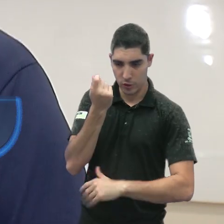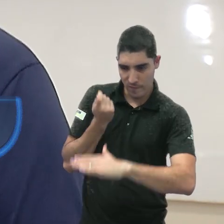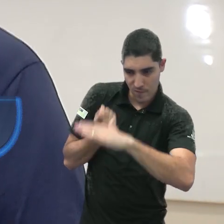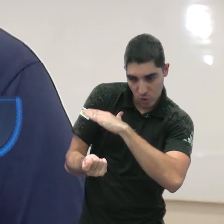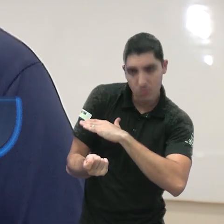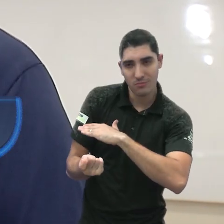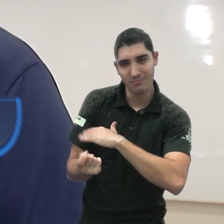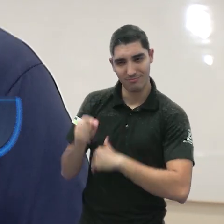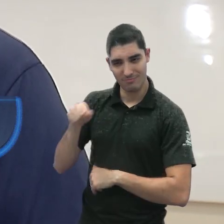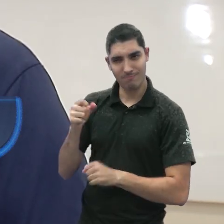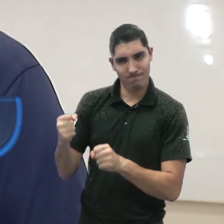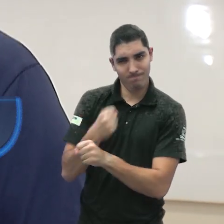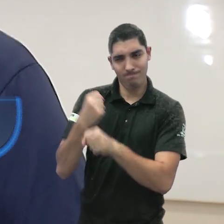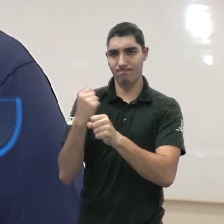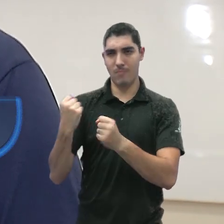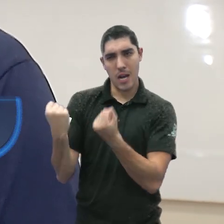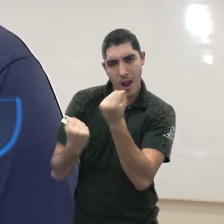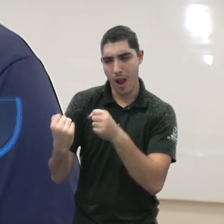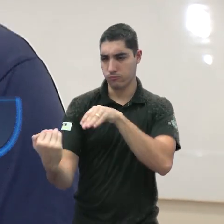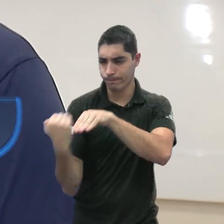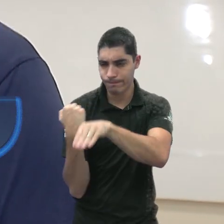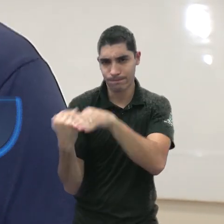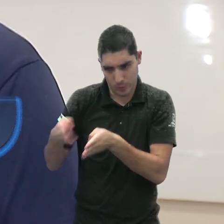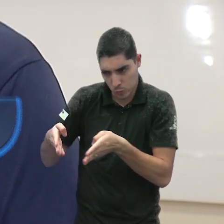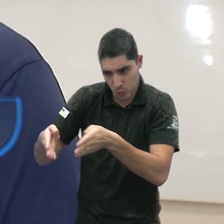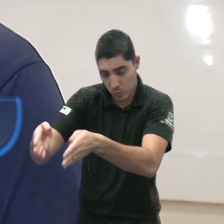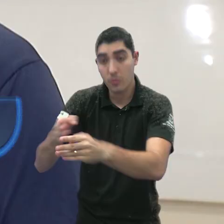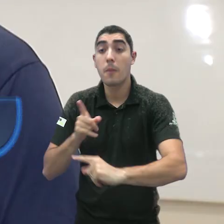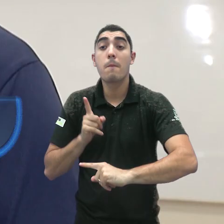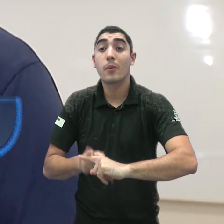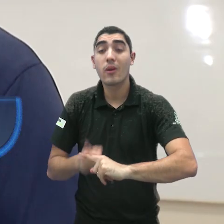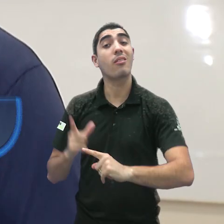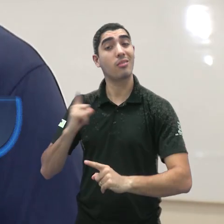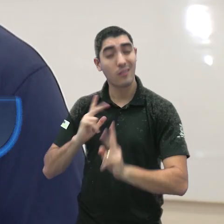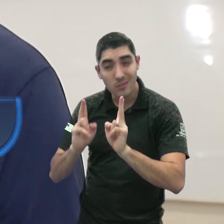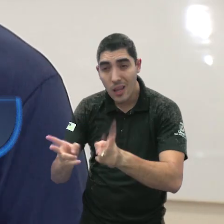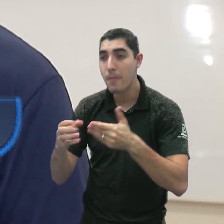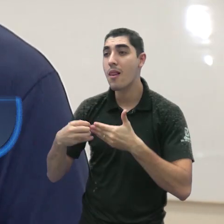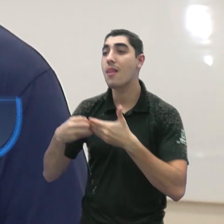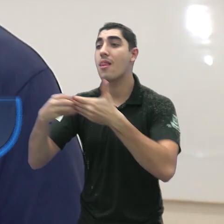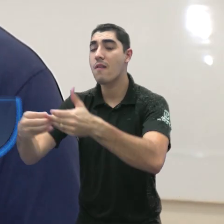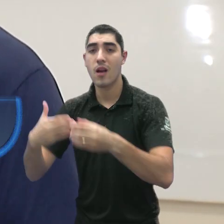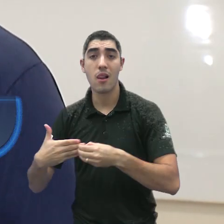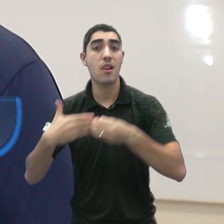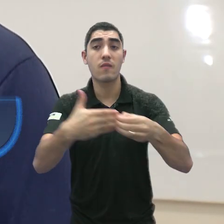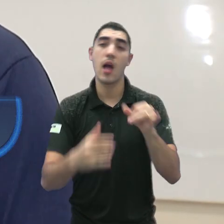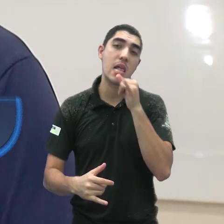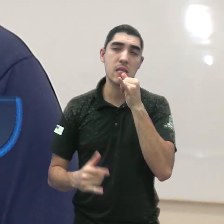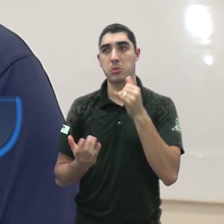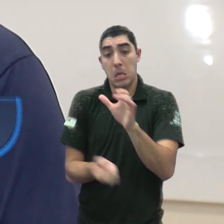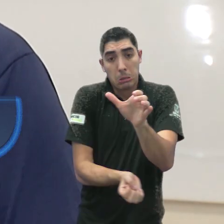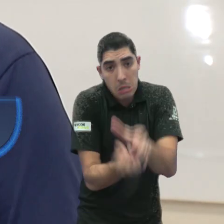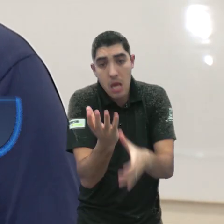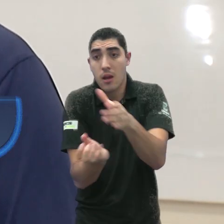rodovia foi necessária naquele momento pelo processo de substituição das importações. Trazendo indústria para cá, eu